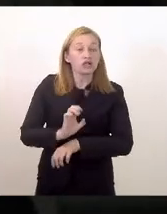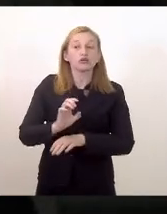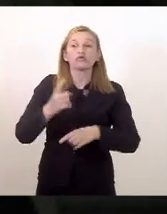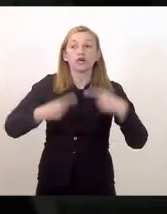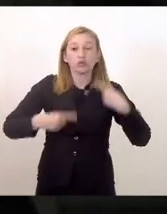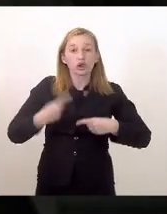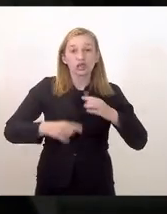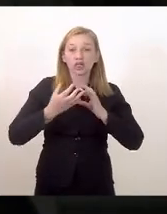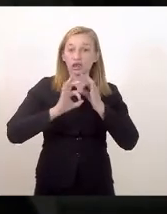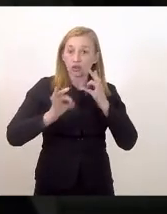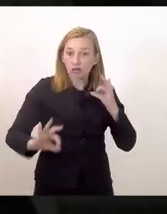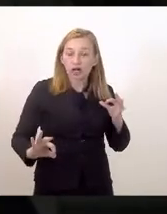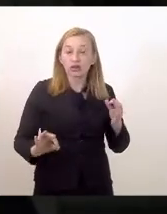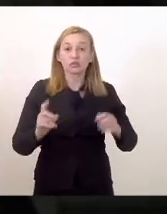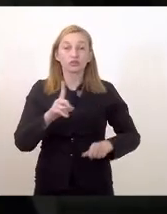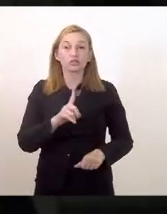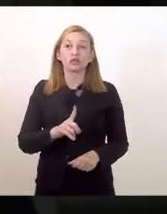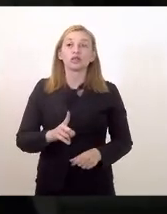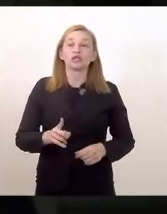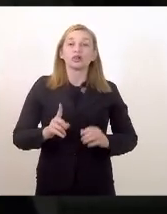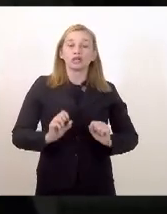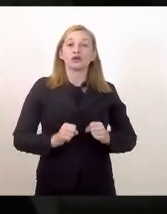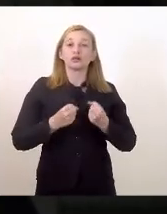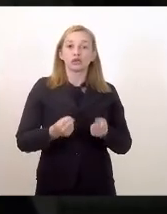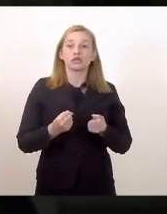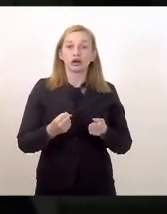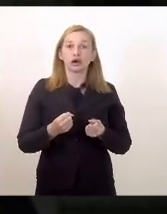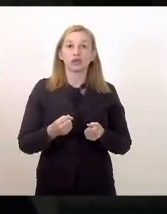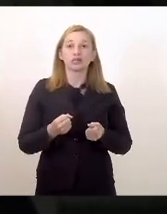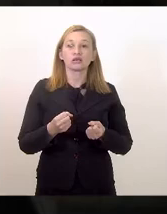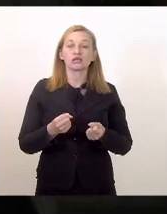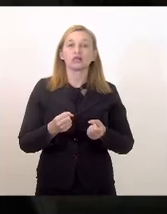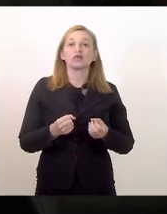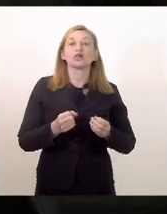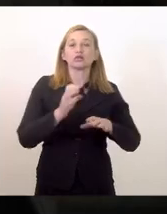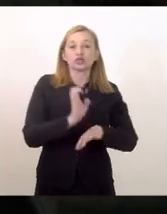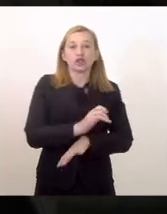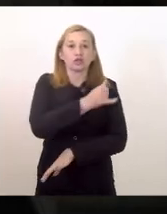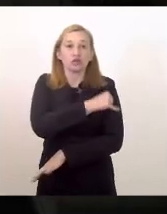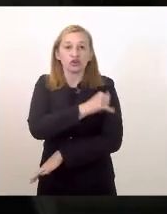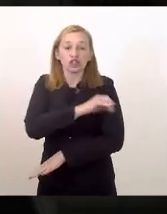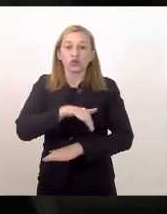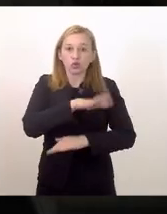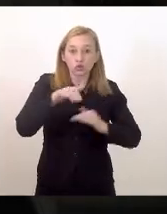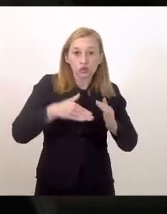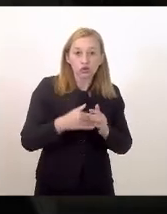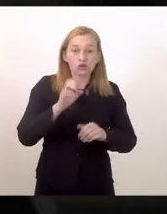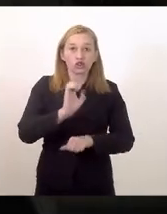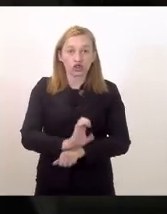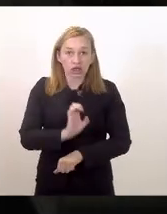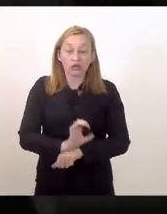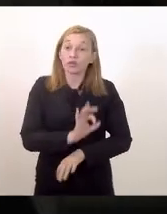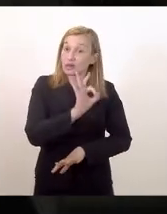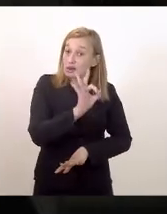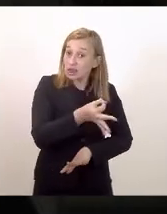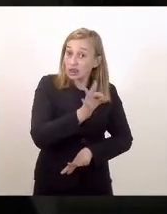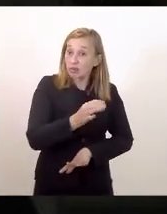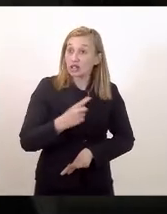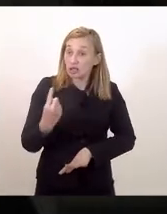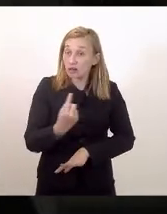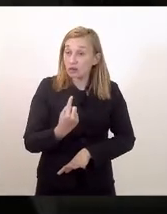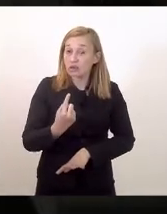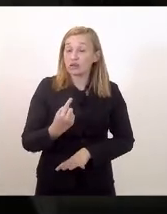prazo, para enfrentar o aberrante déficit de moradia no Estado do Rio de Janeiro, em todo o Estado, mas notadamente na nossa